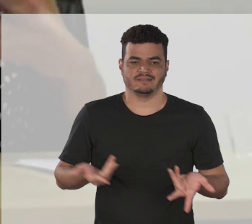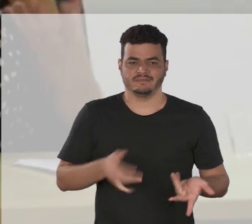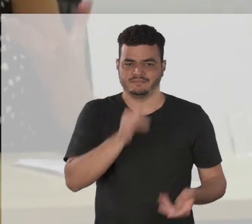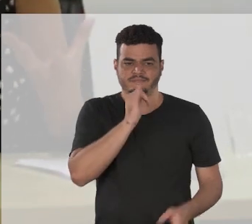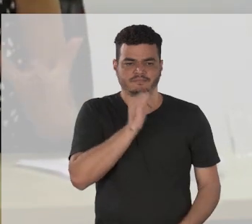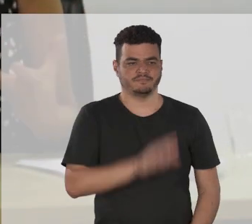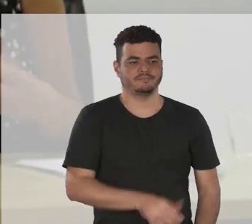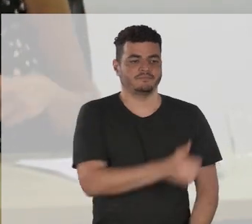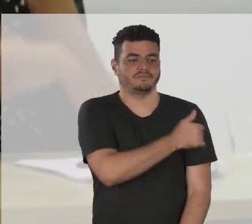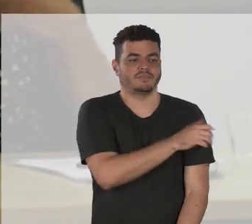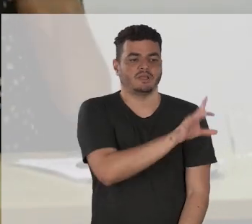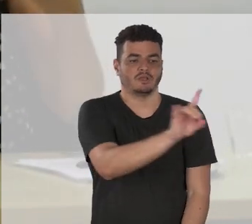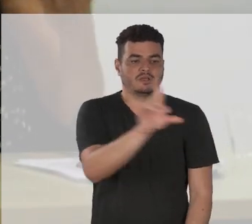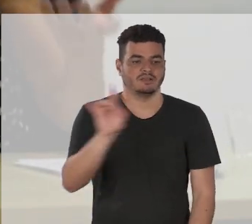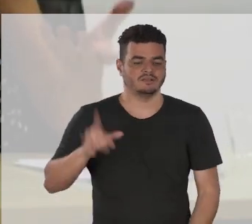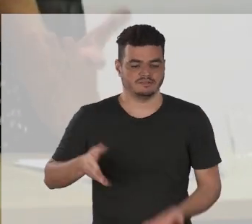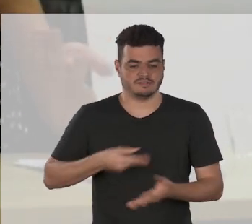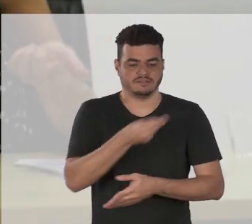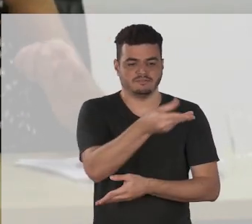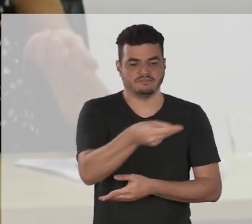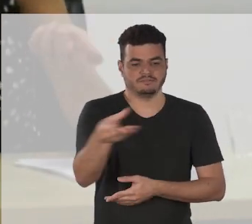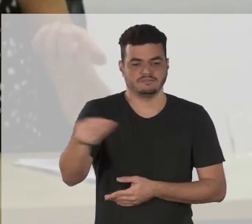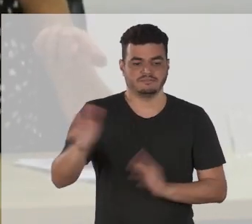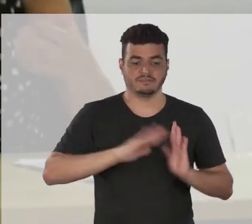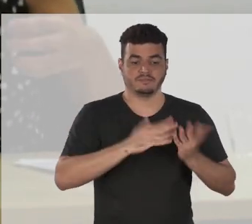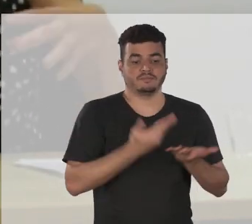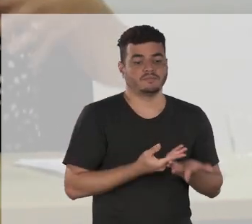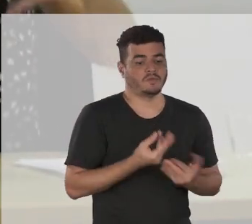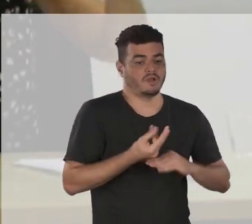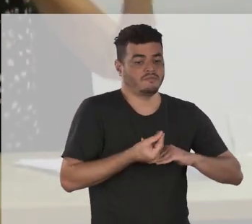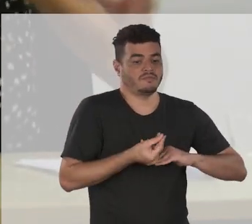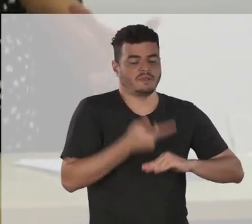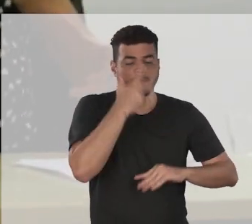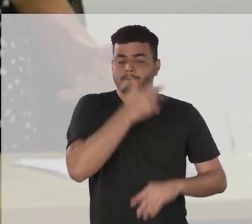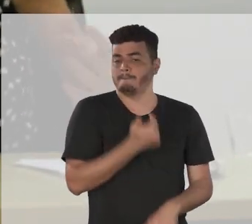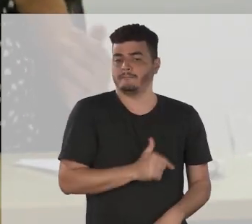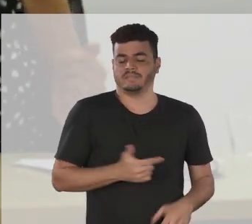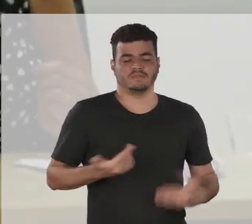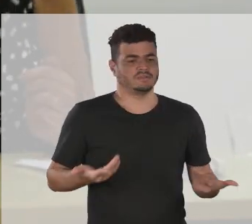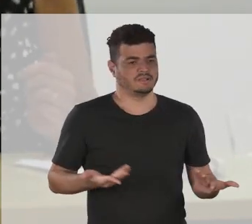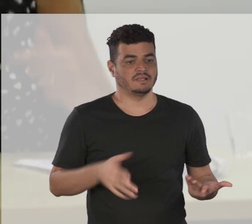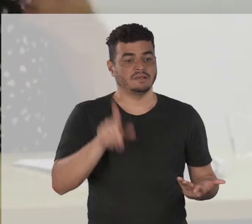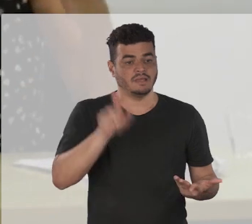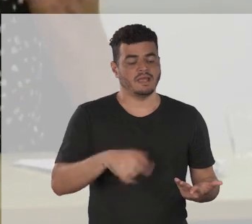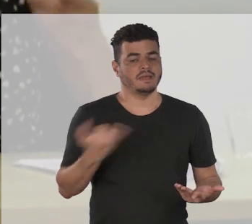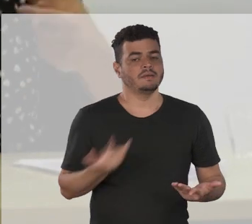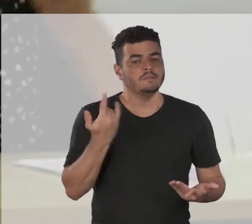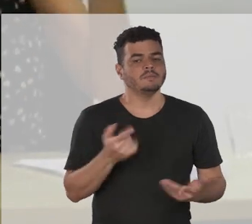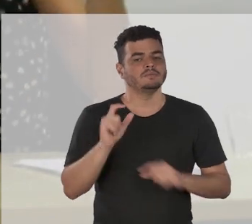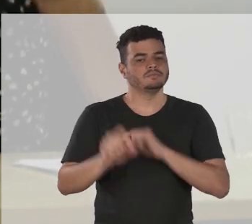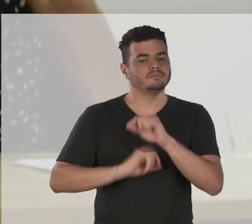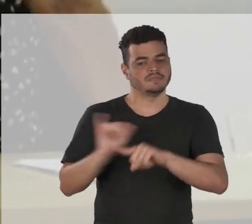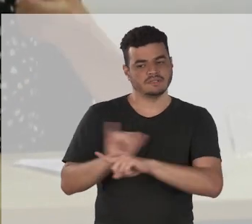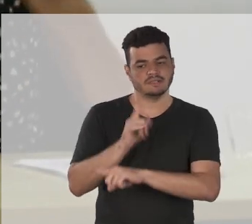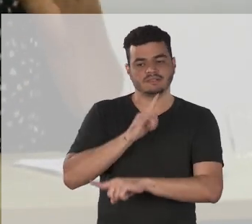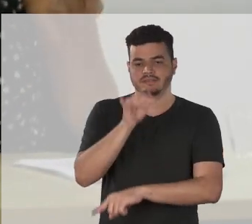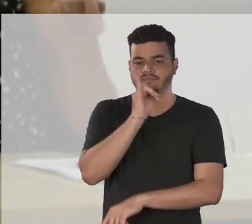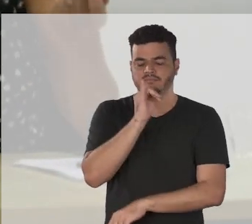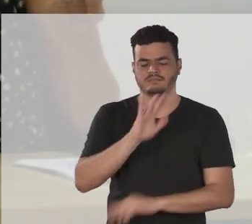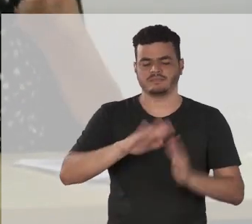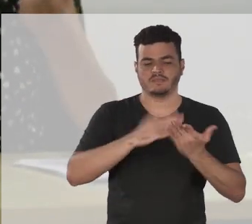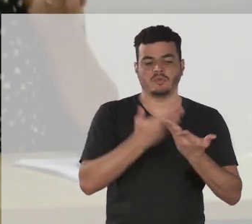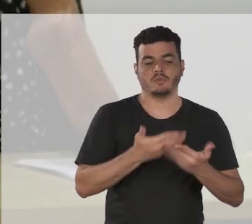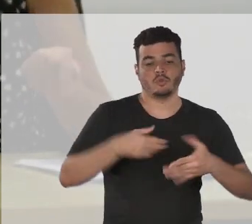um por aluno, que seria o ideal, e a biblioteca, que tenha uma mesa, né, de livros para